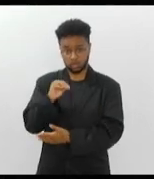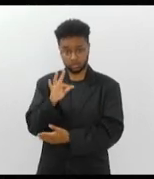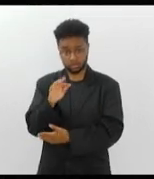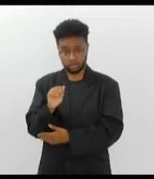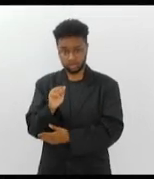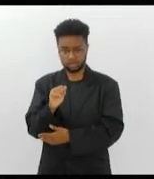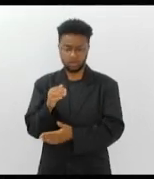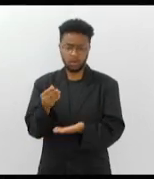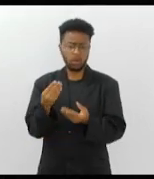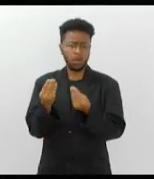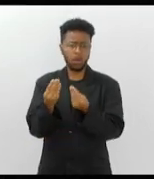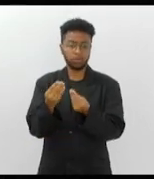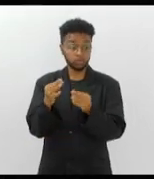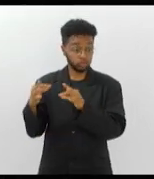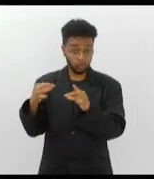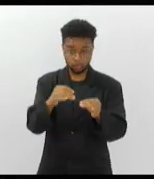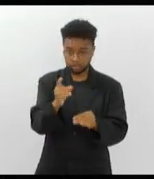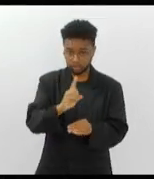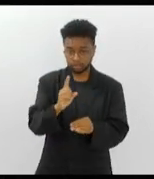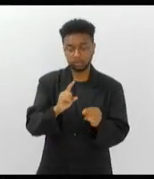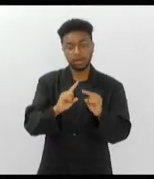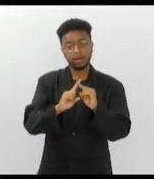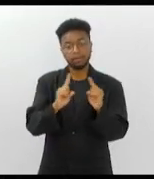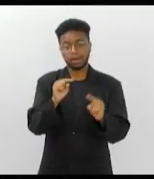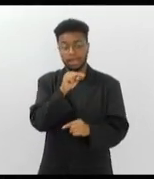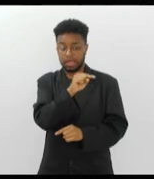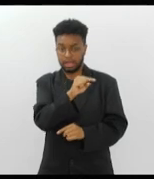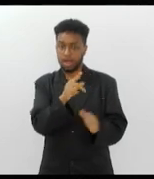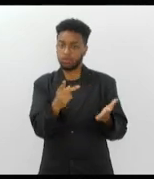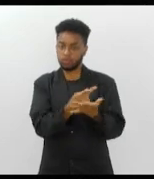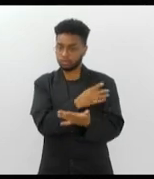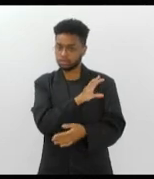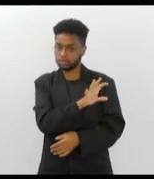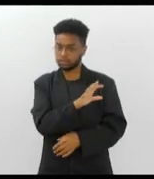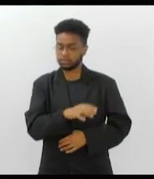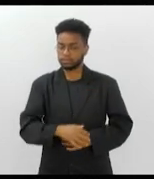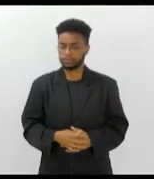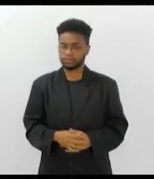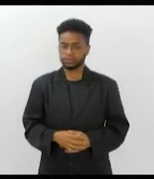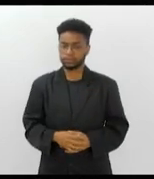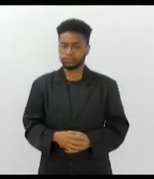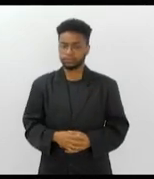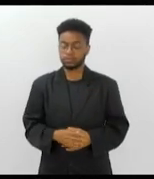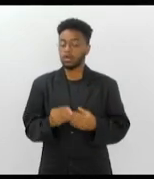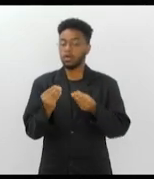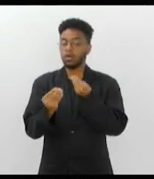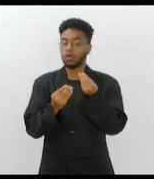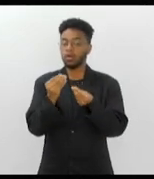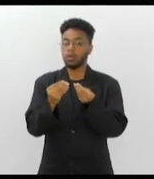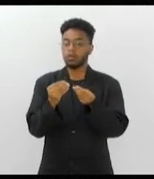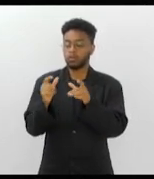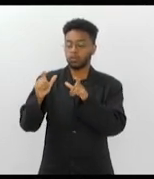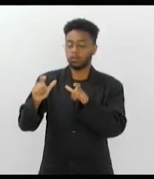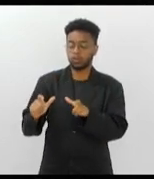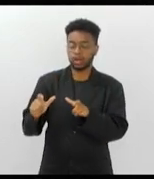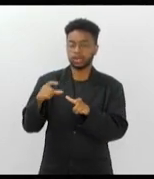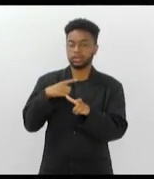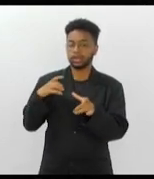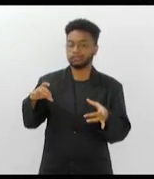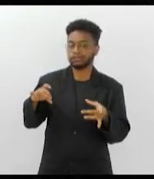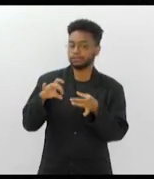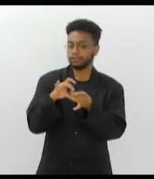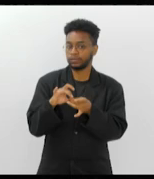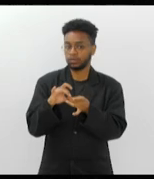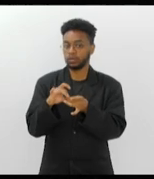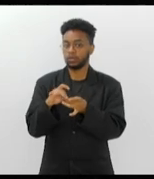são todas, mas essa, assim aconteceu. Você faz uma clínica credenciada do